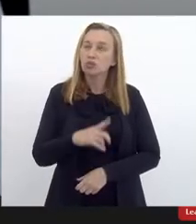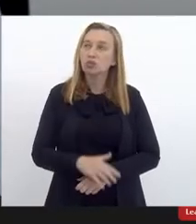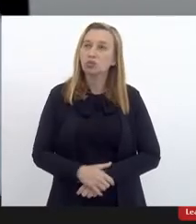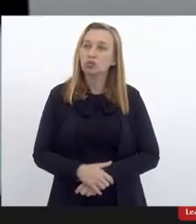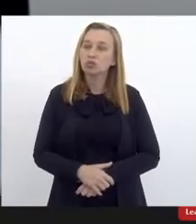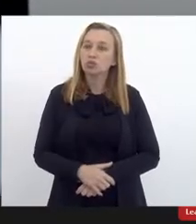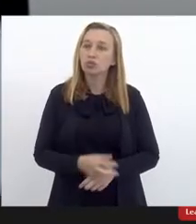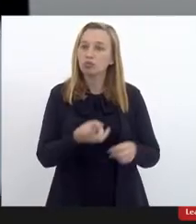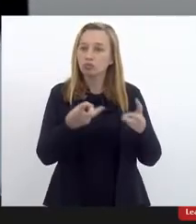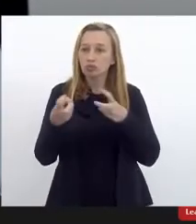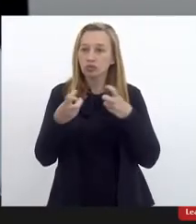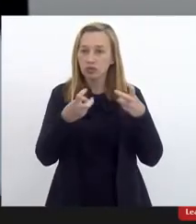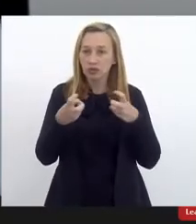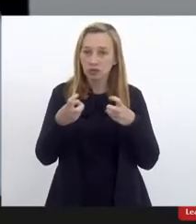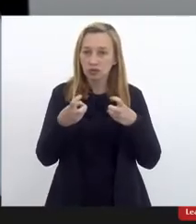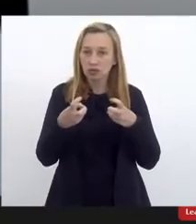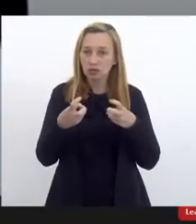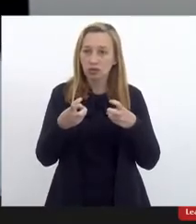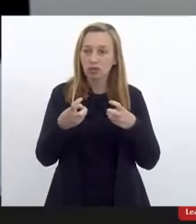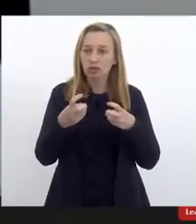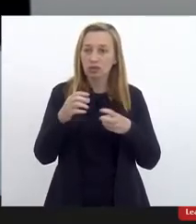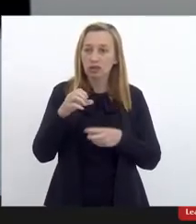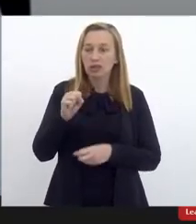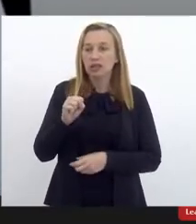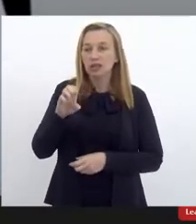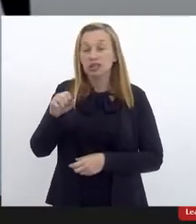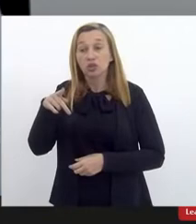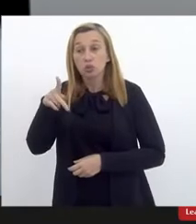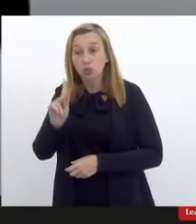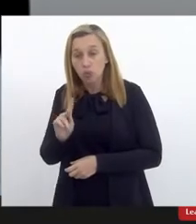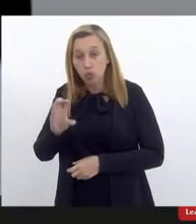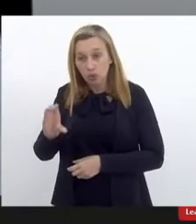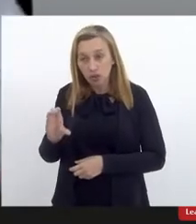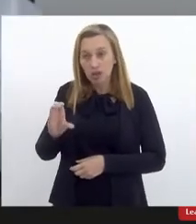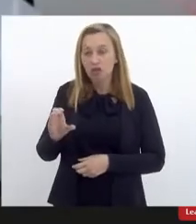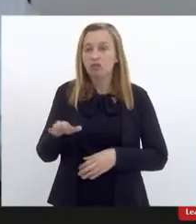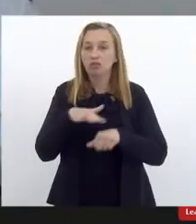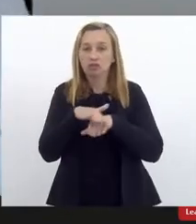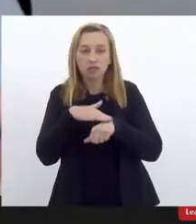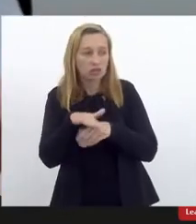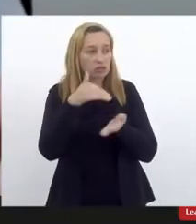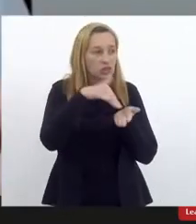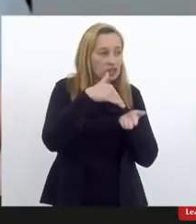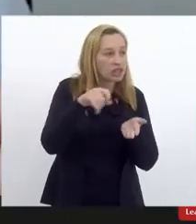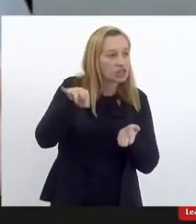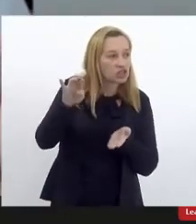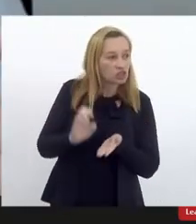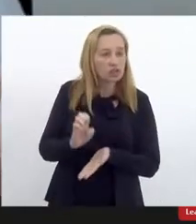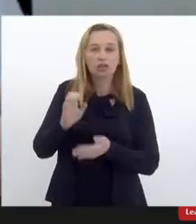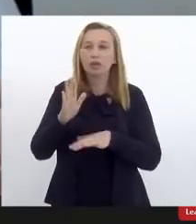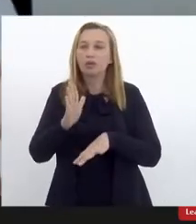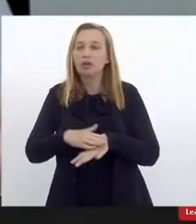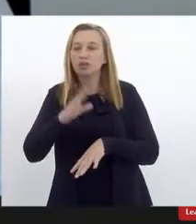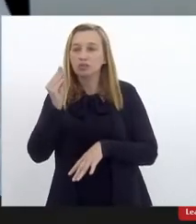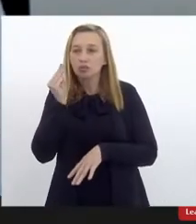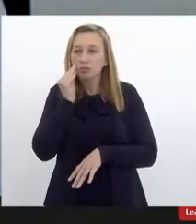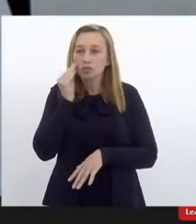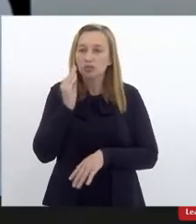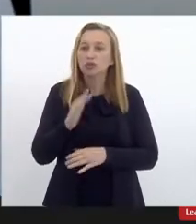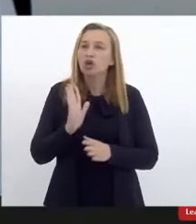feito observações críticas à SEDUC, conversamos diretamente com o secretário Alexandre, falamos, enfim, em mais de uma